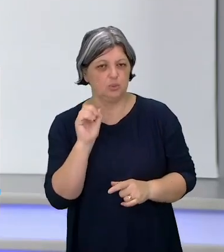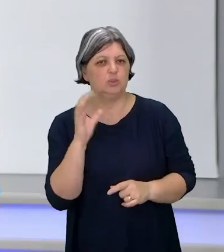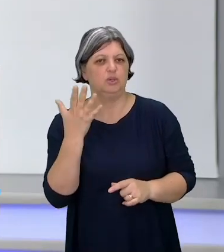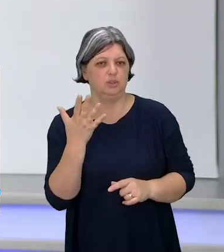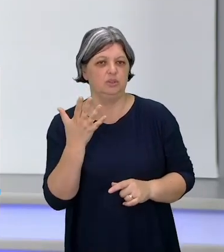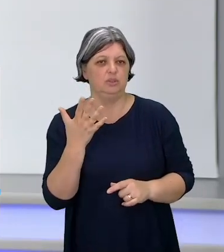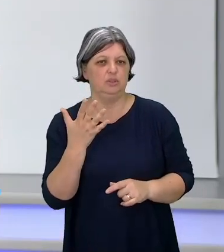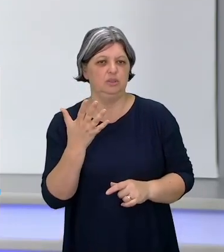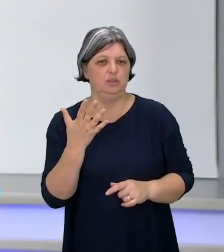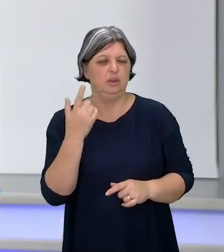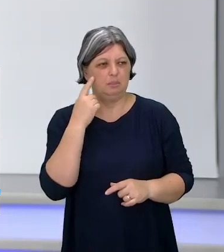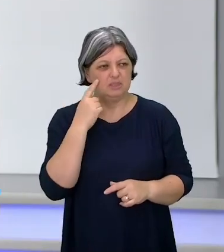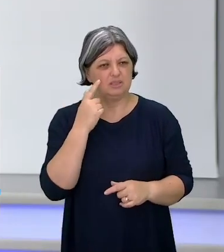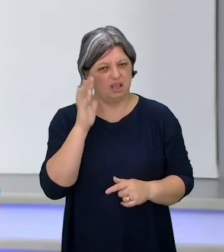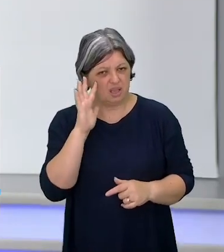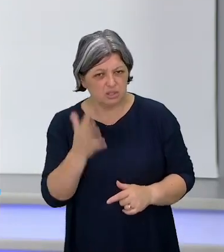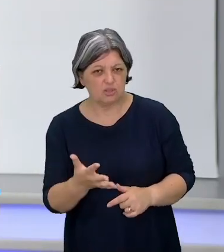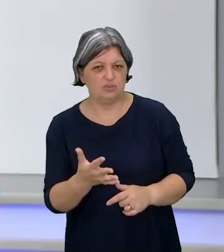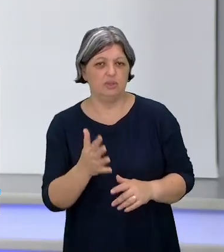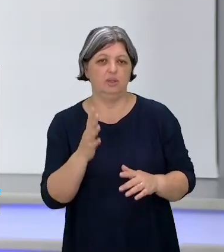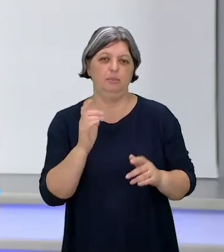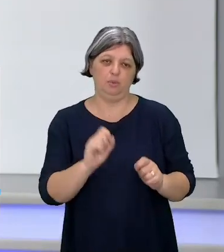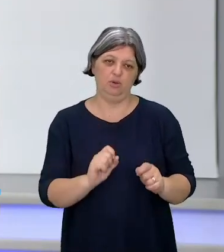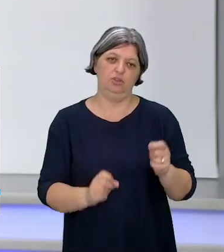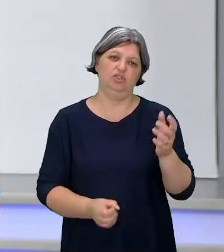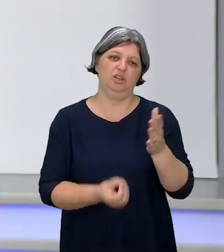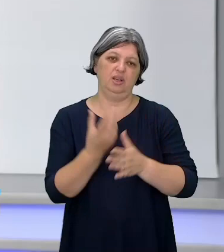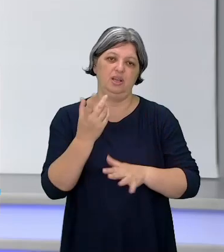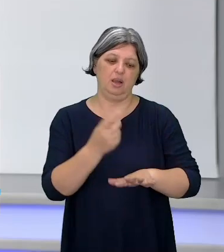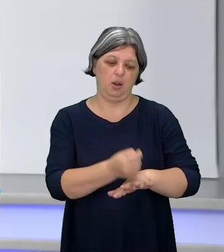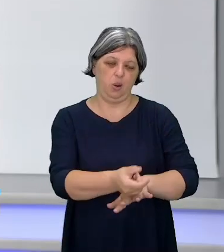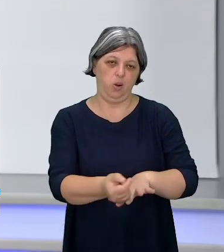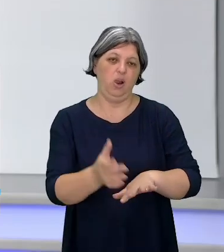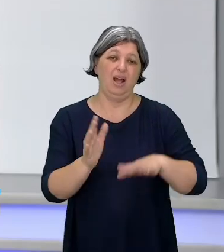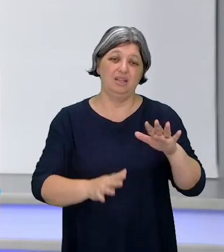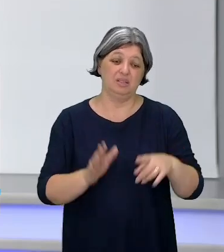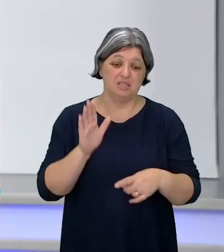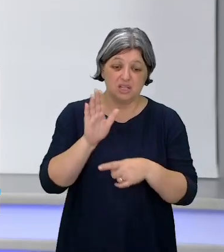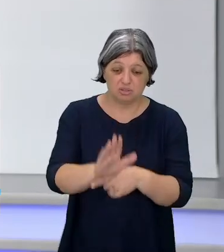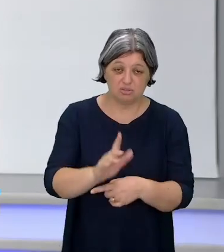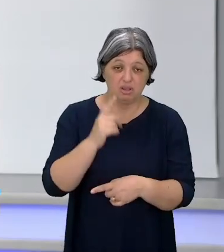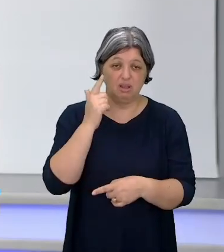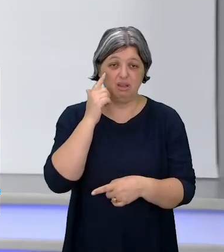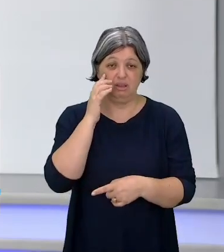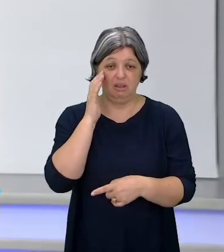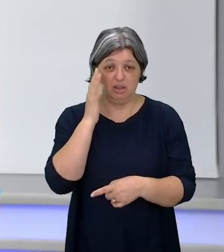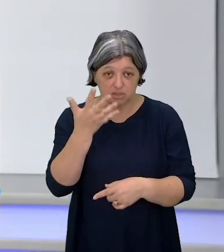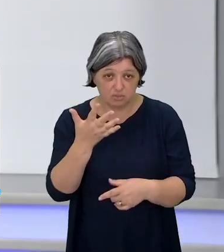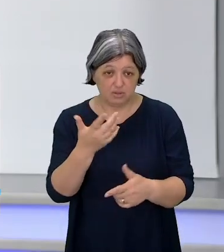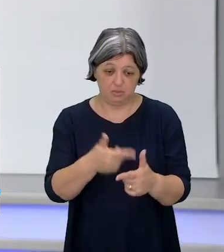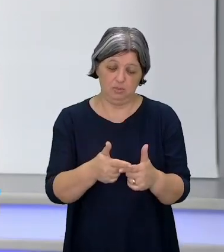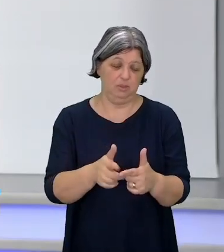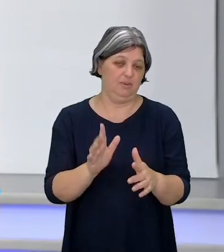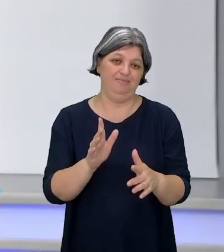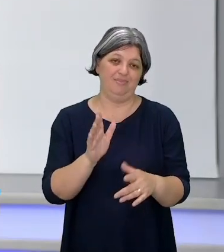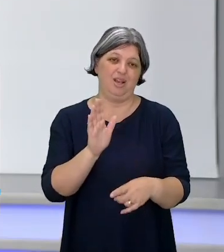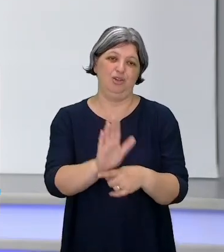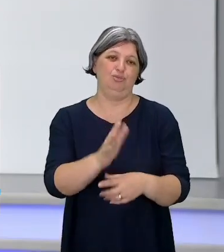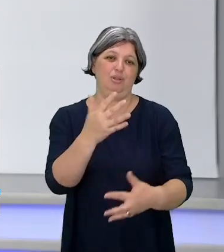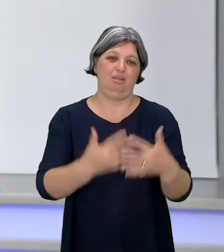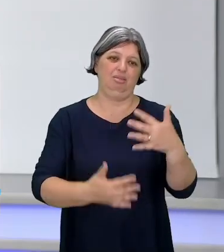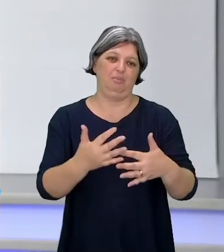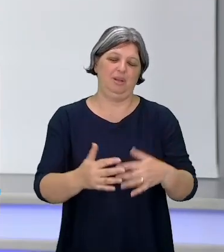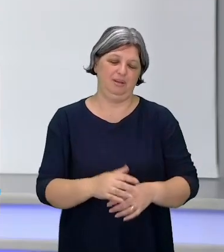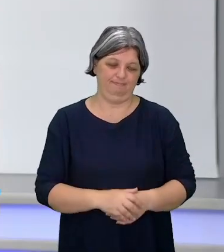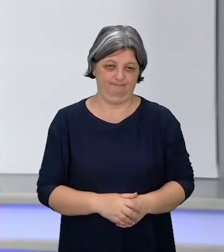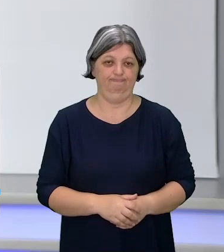vamos resolver, pode gerar aí fake news que acabam, ao invés de ajudar na resolução de problemas, atrapalhar muito mais. Então, vai